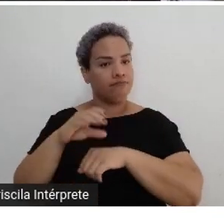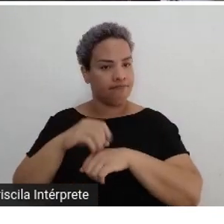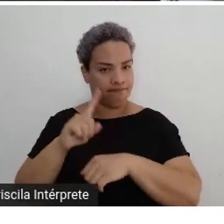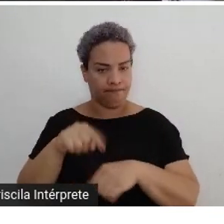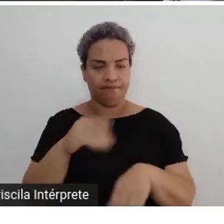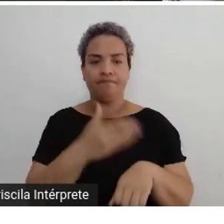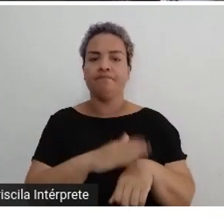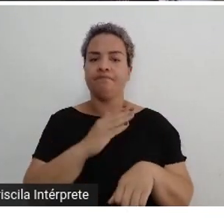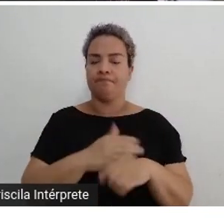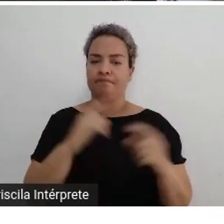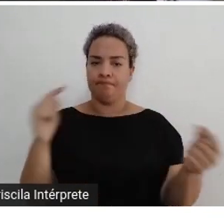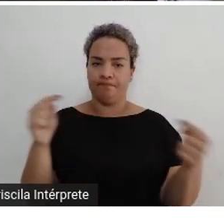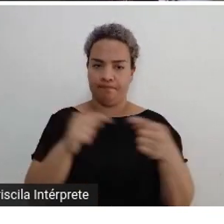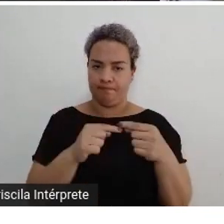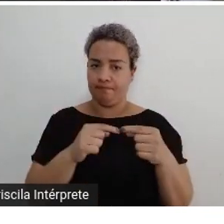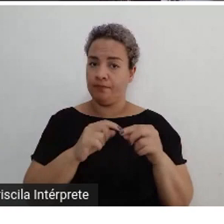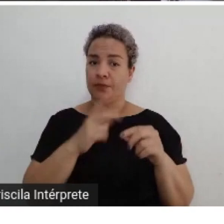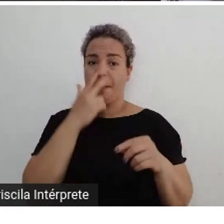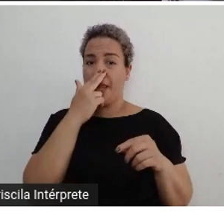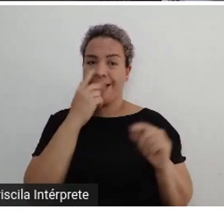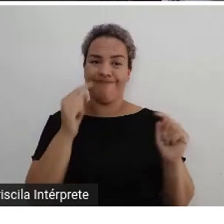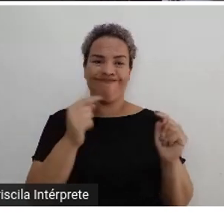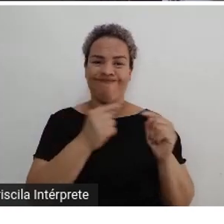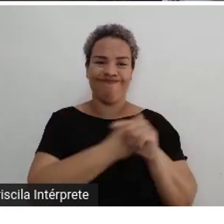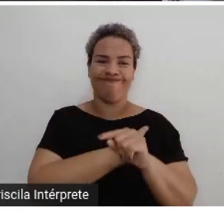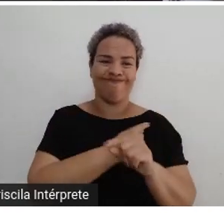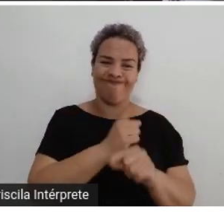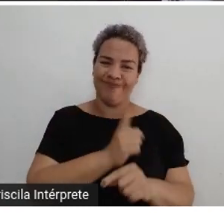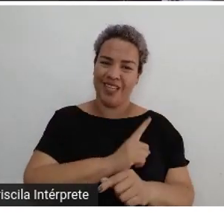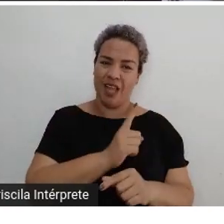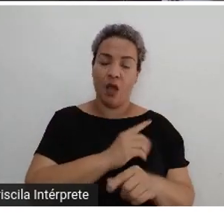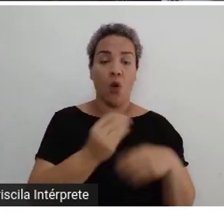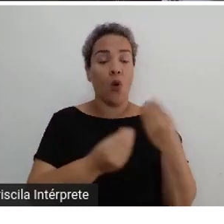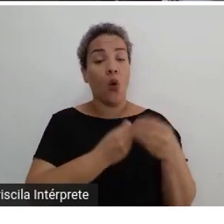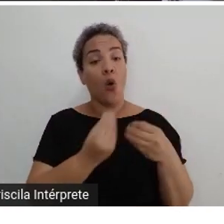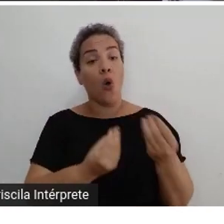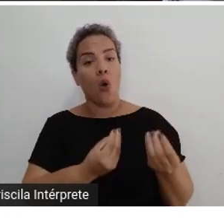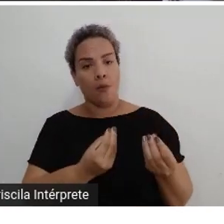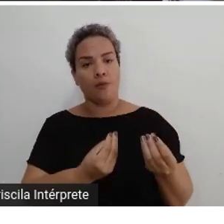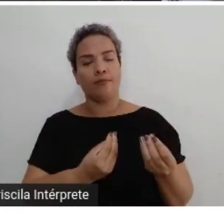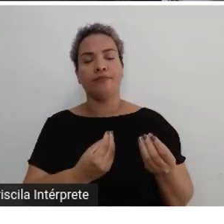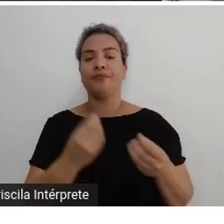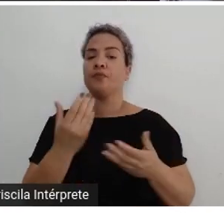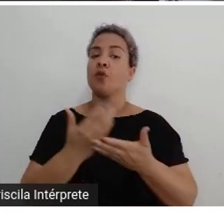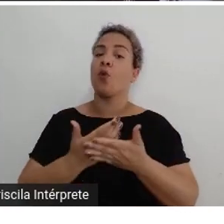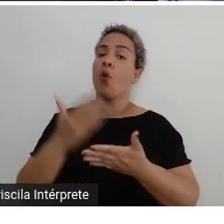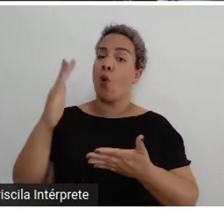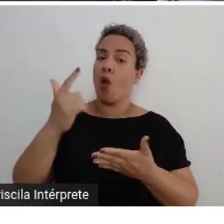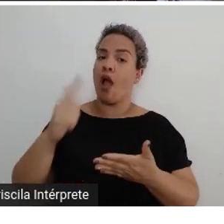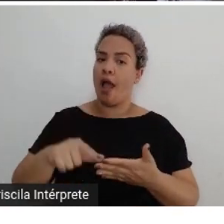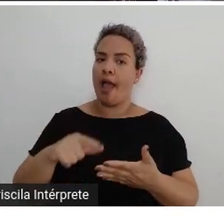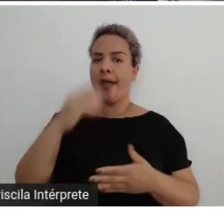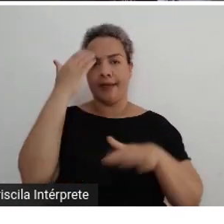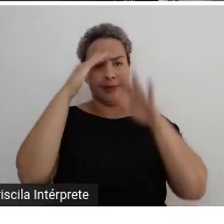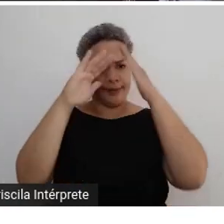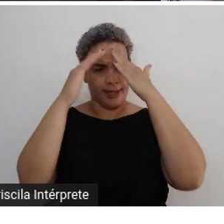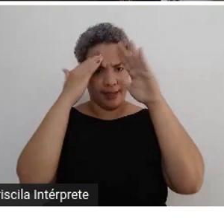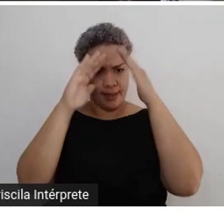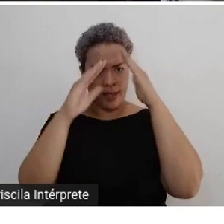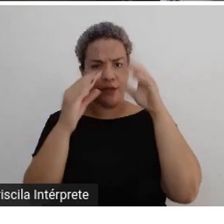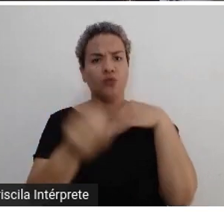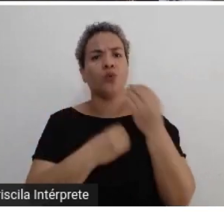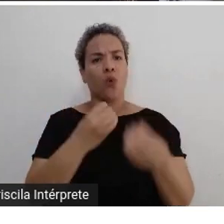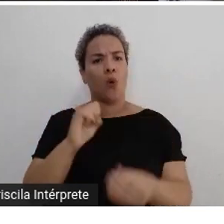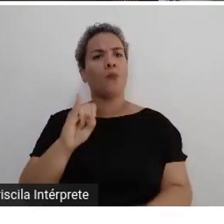da intenção que não está adequado, mas outras vezes a IA ela está entendendo a intenção do cliente,